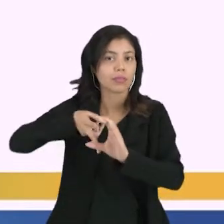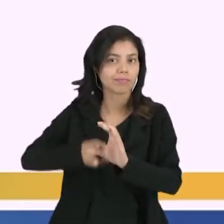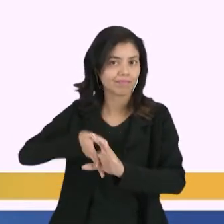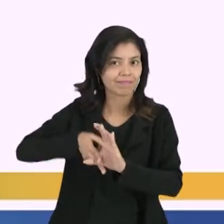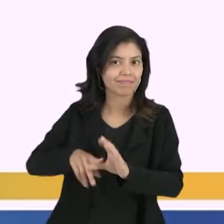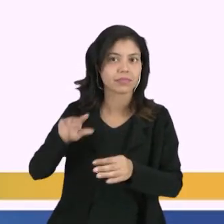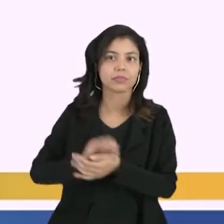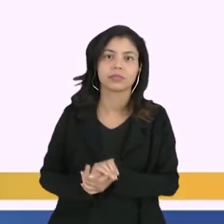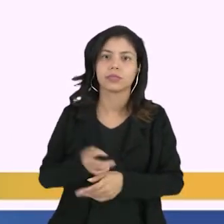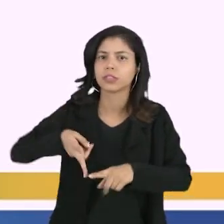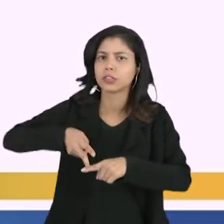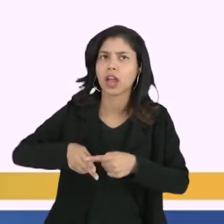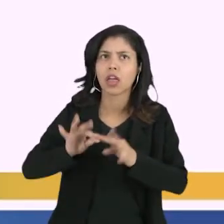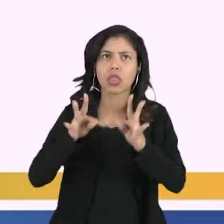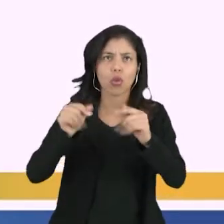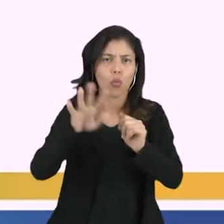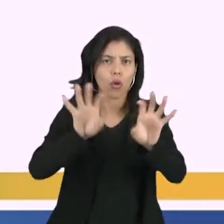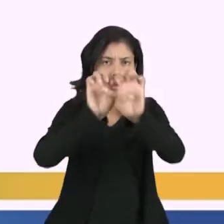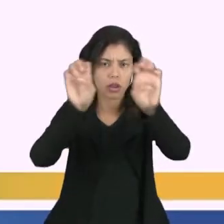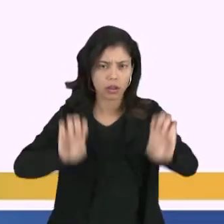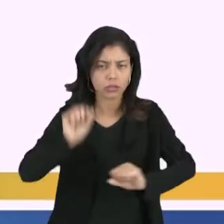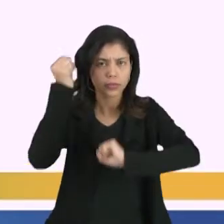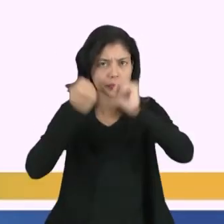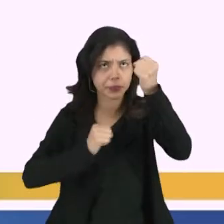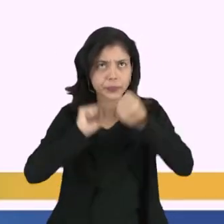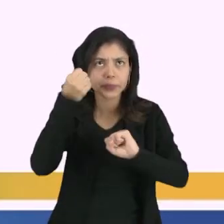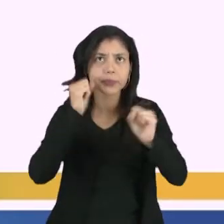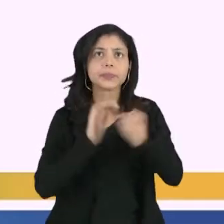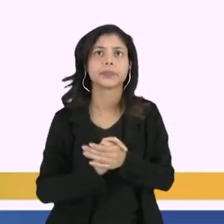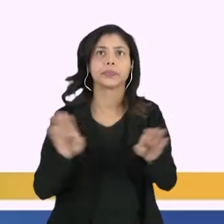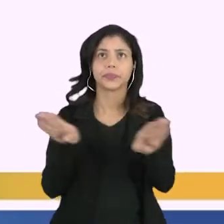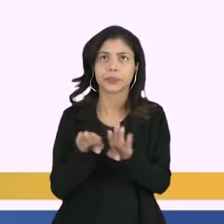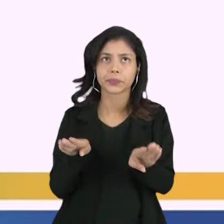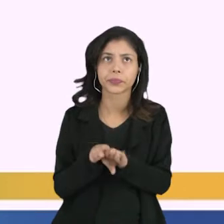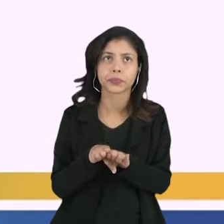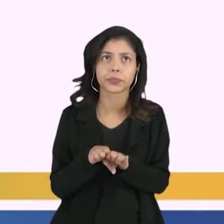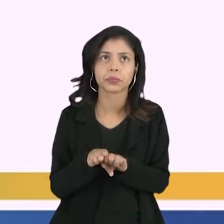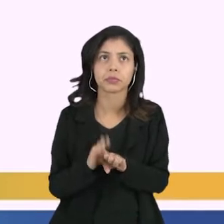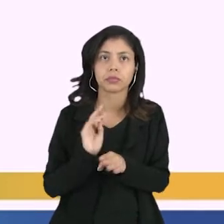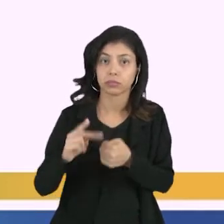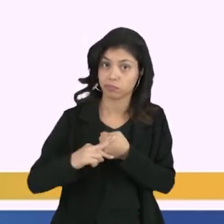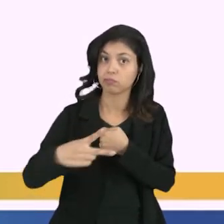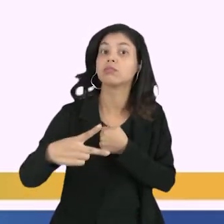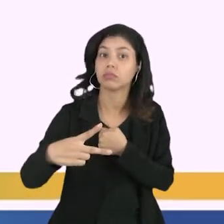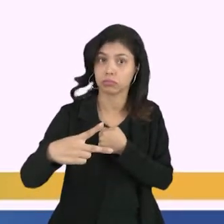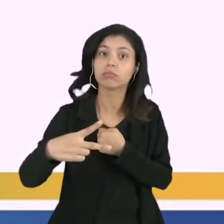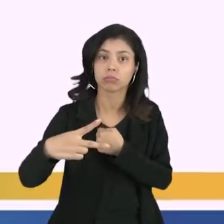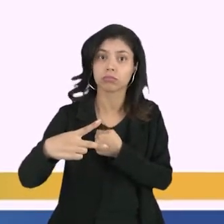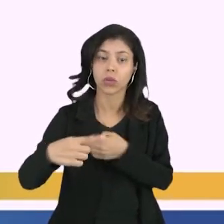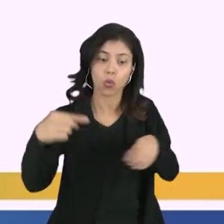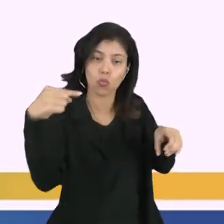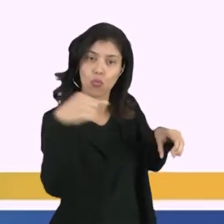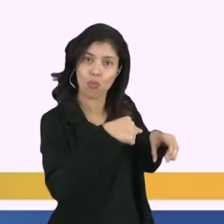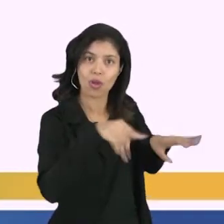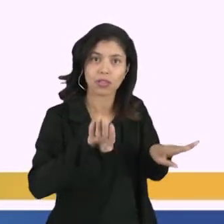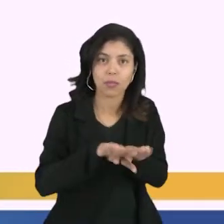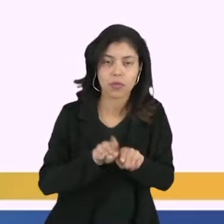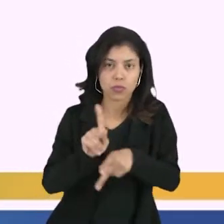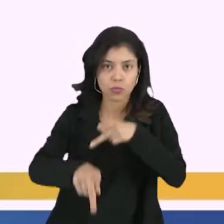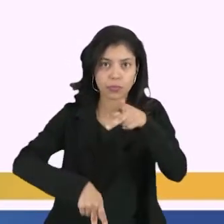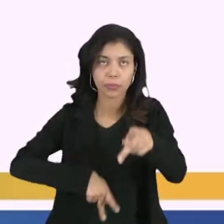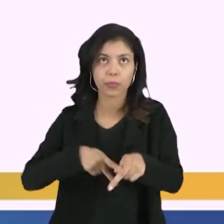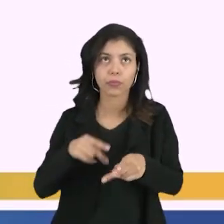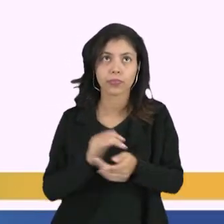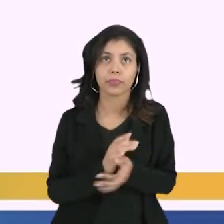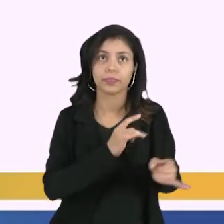da instalação, então, dos primeiros engenhos, e também, né, como consequência, esses núcleos de povoamento, o comércio do